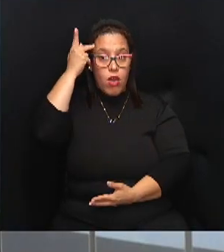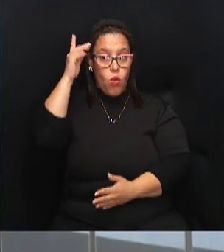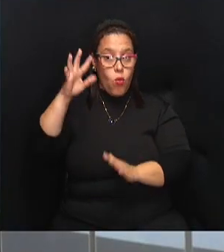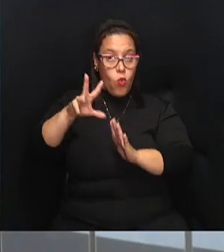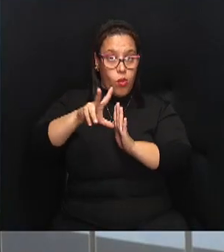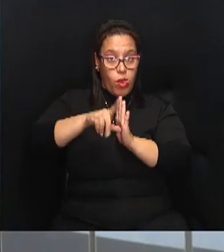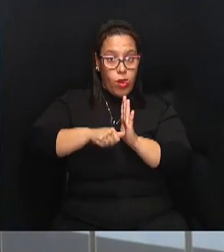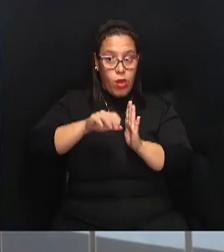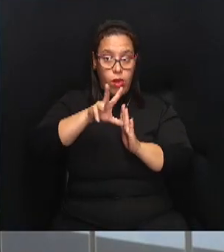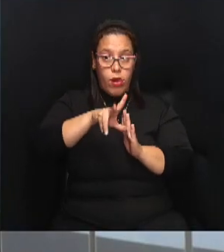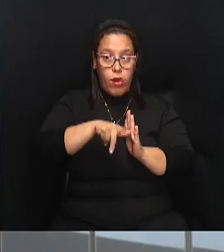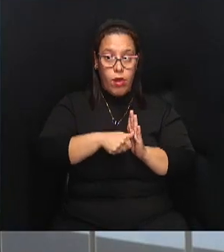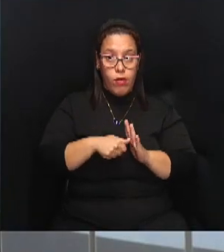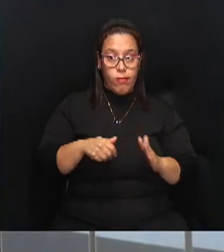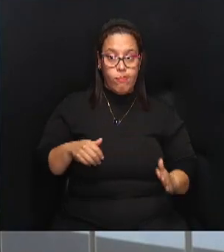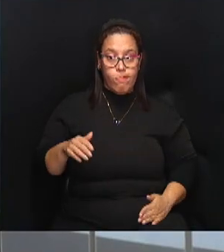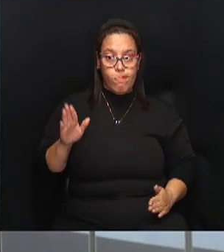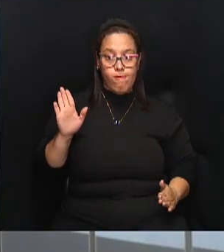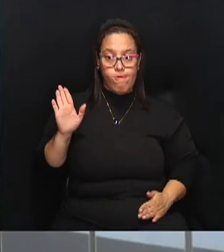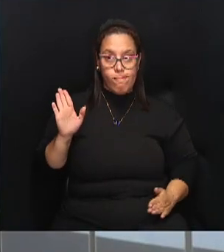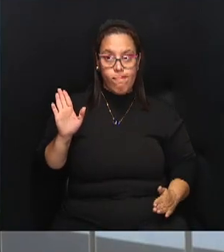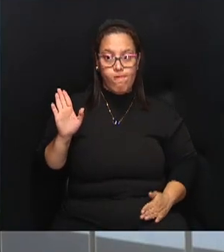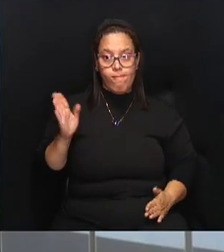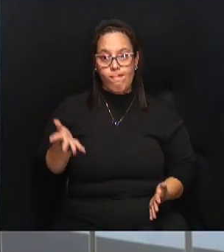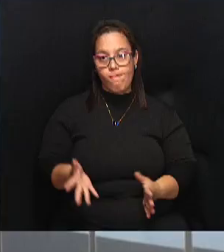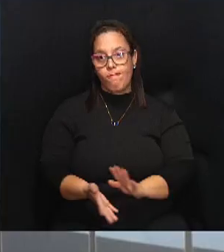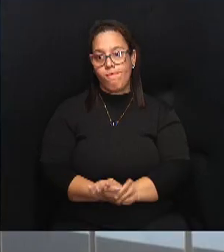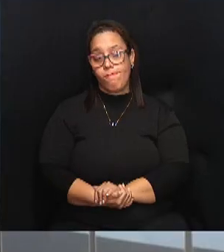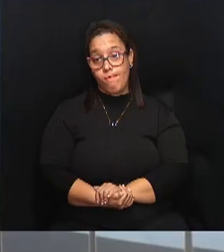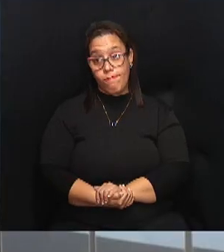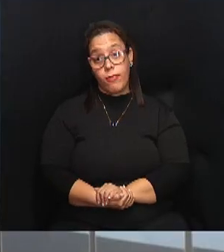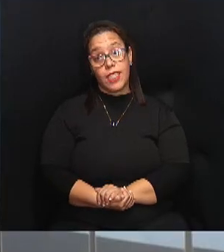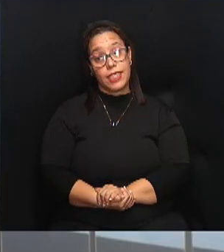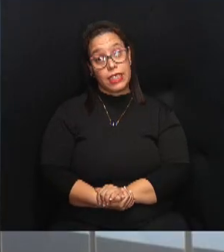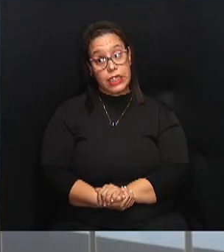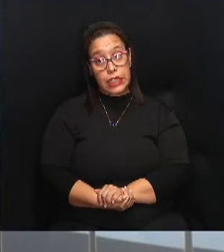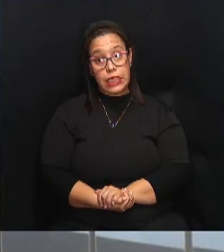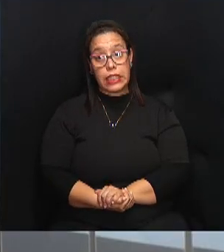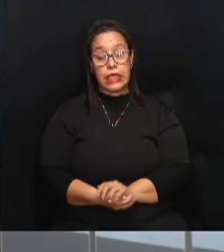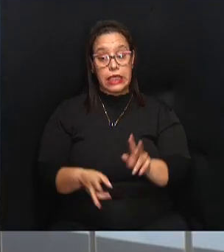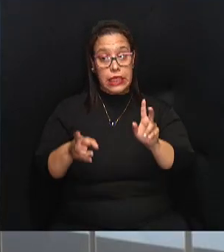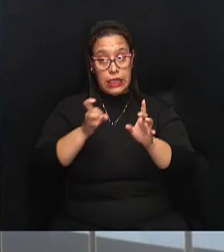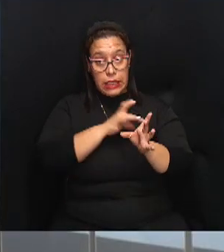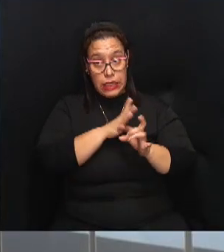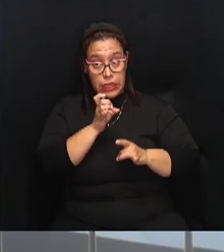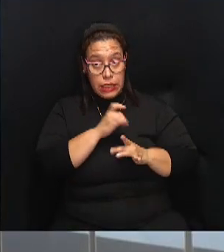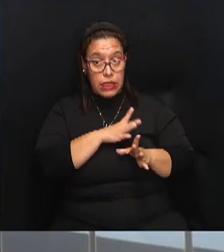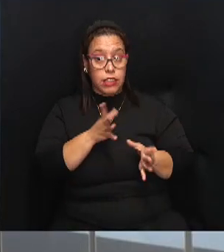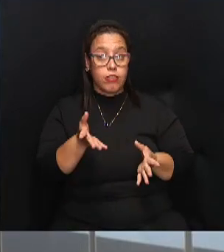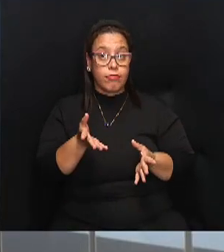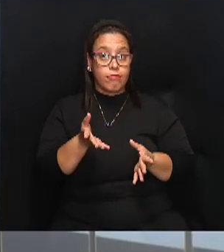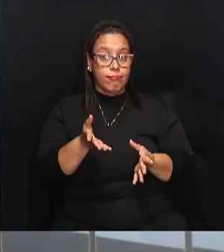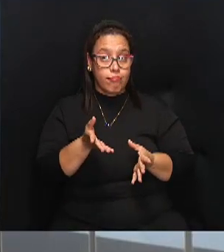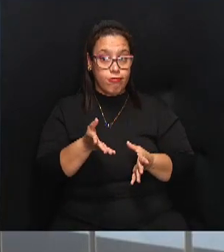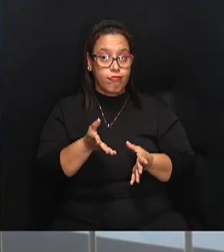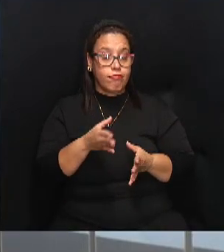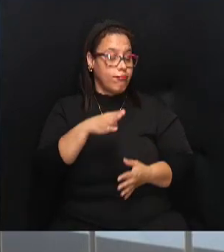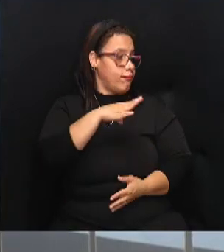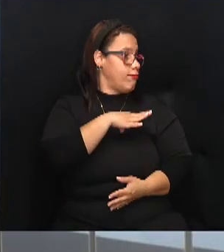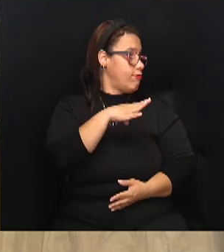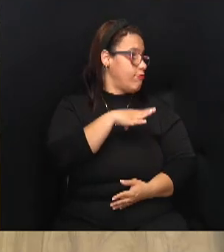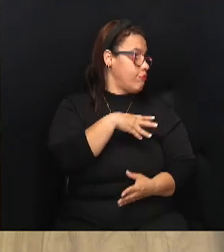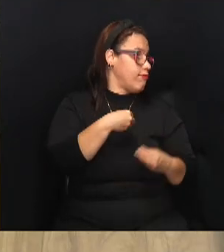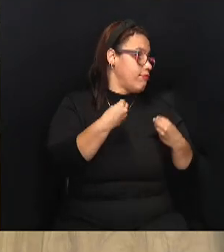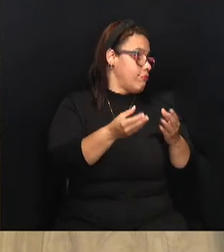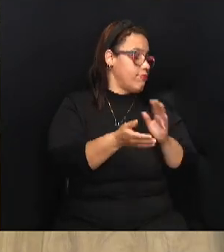roubos desse gênero, e foram alguns, e daí começa a ter esse temor, né? Um efeito nos outros municípios. Que coisa,